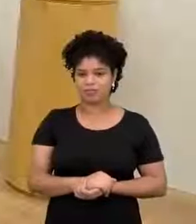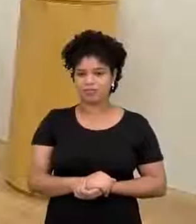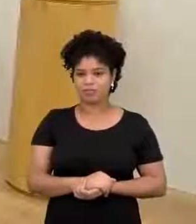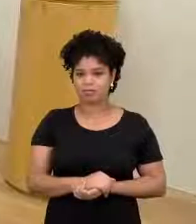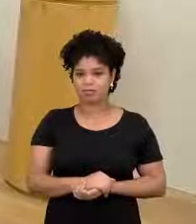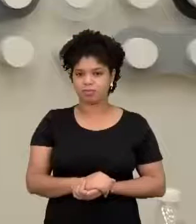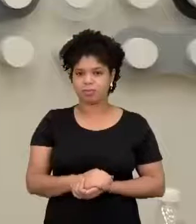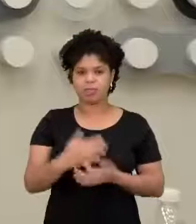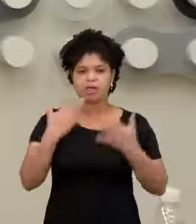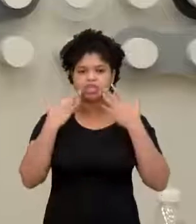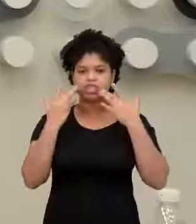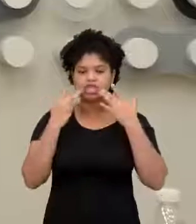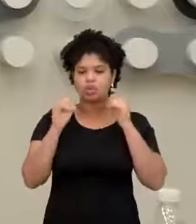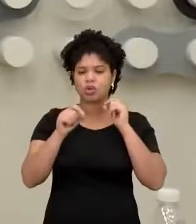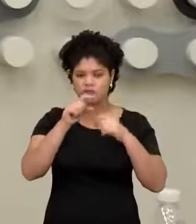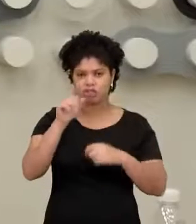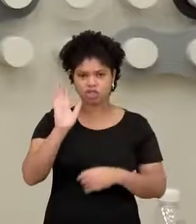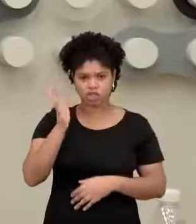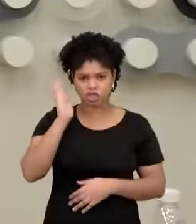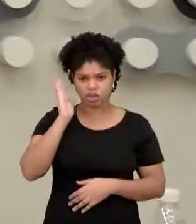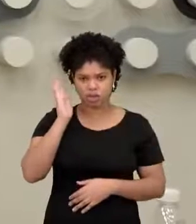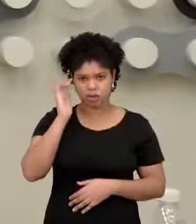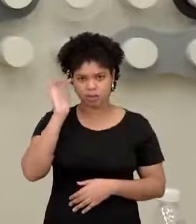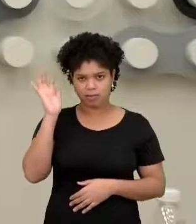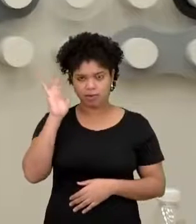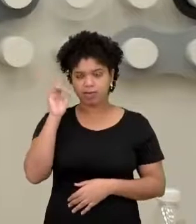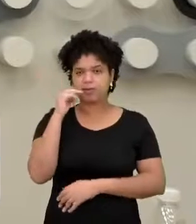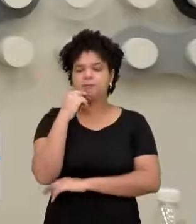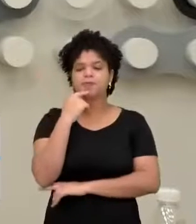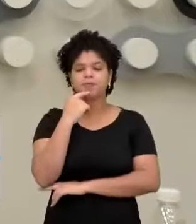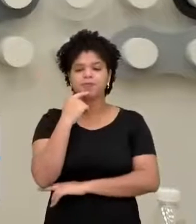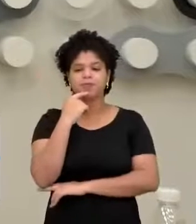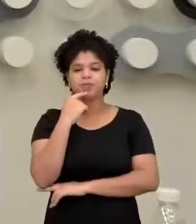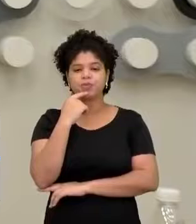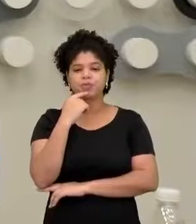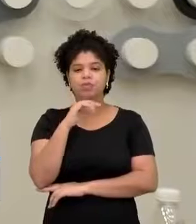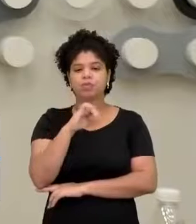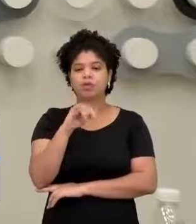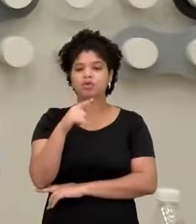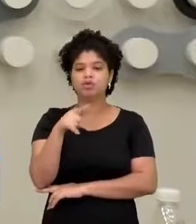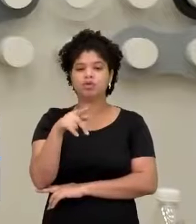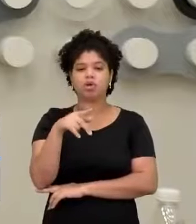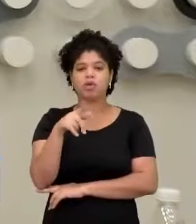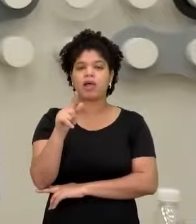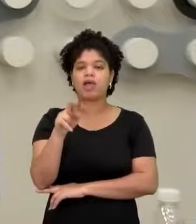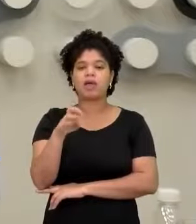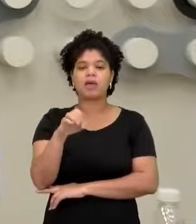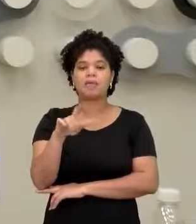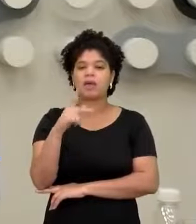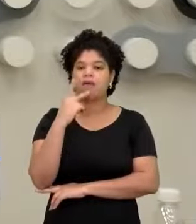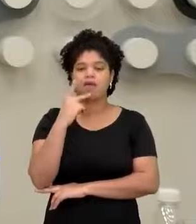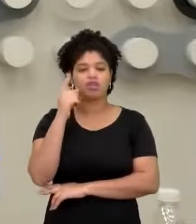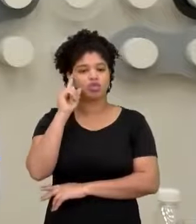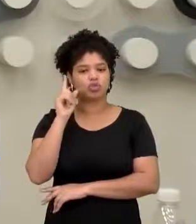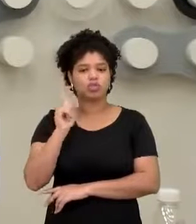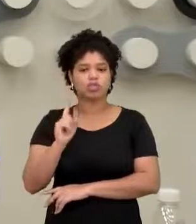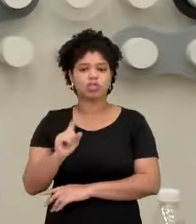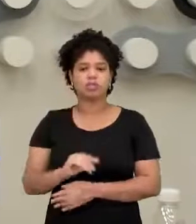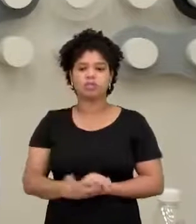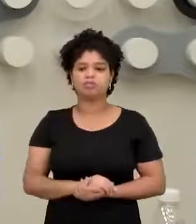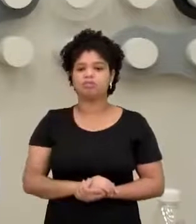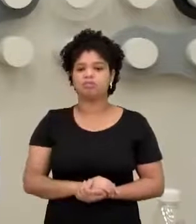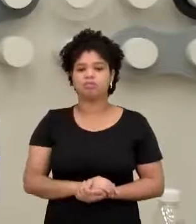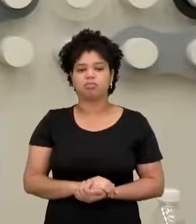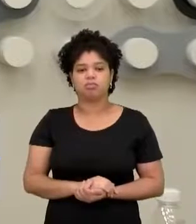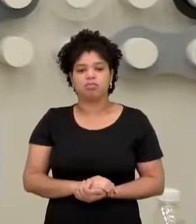Difícil, Será né? que eles já pensaram nisso? Ó, eles estão dizendo aqui, ó, o João Gabriel, não sei. Não sei, não é uma João. Pergunta